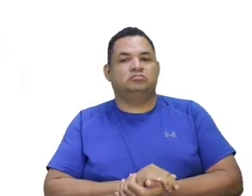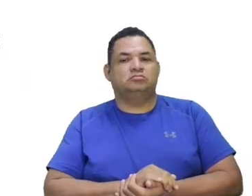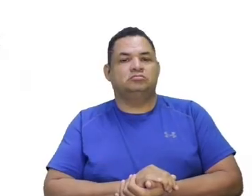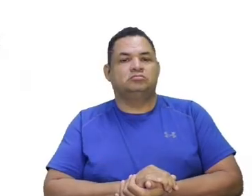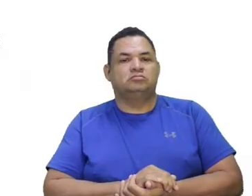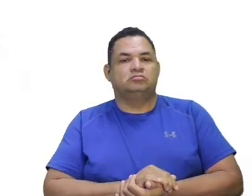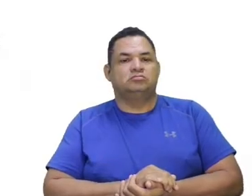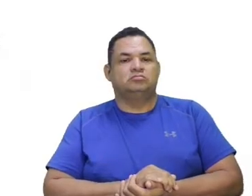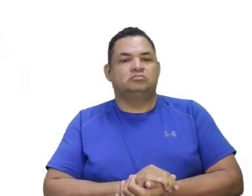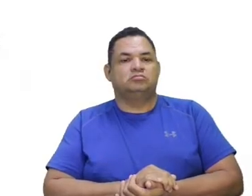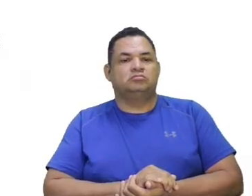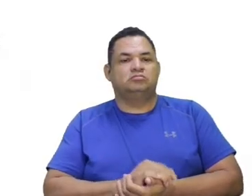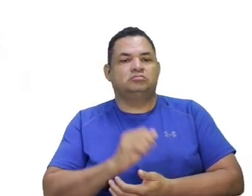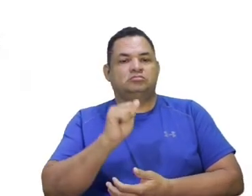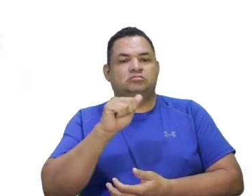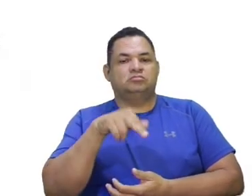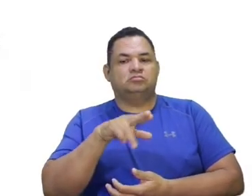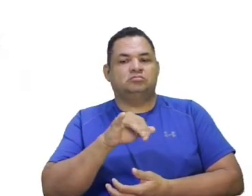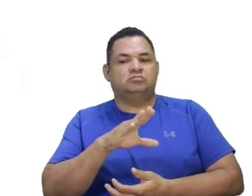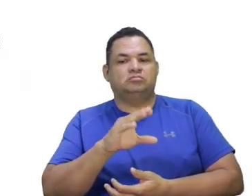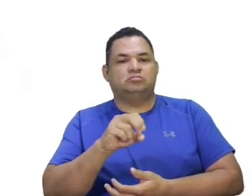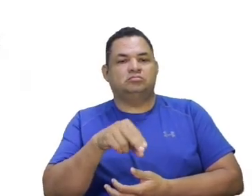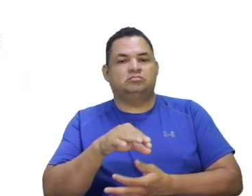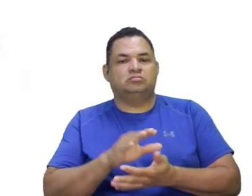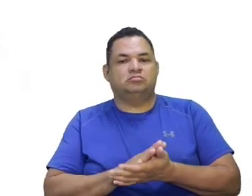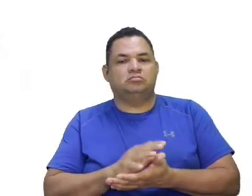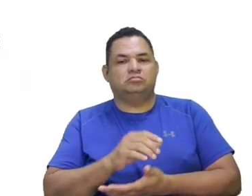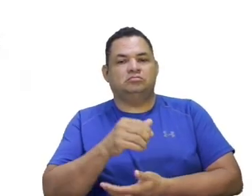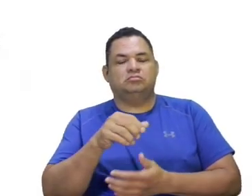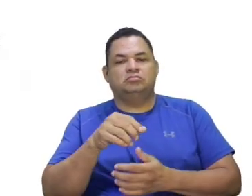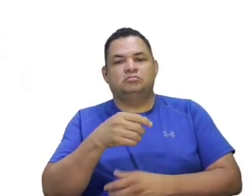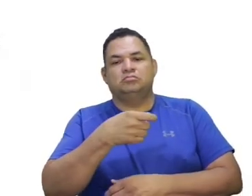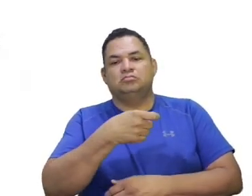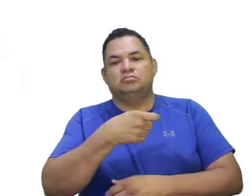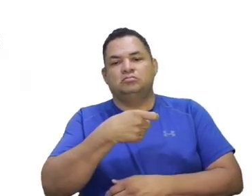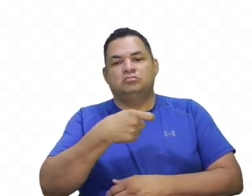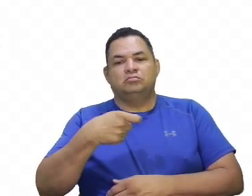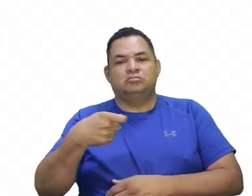Então, esse ânion, ele poderia ser representado por X1-,